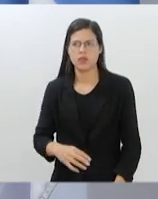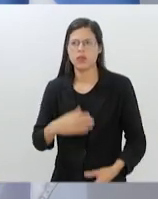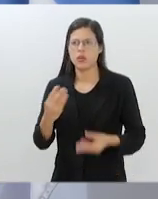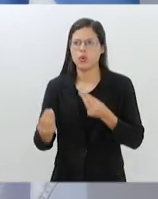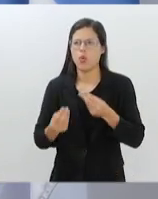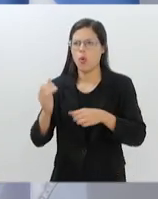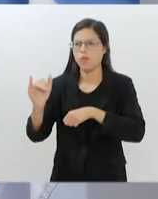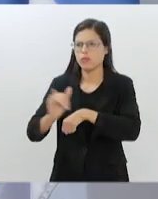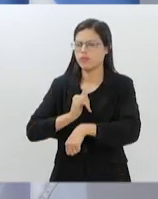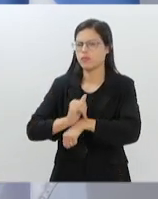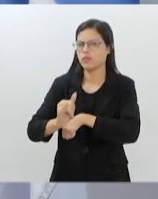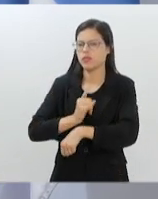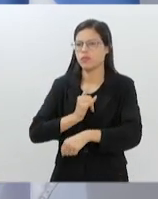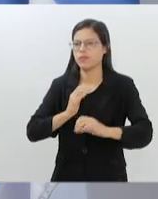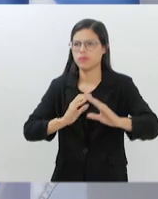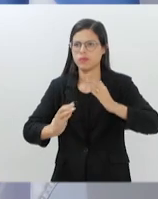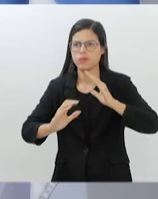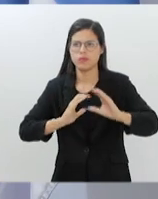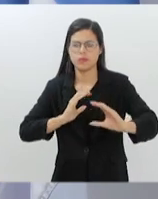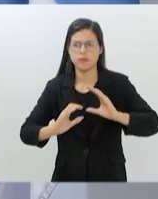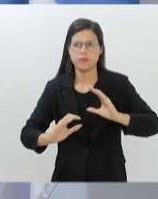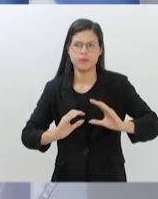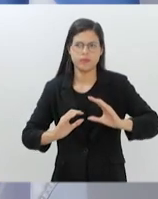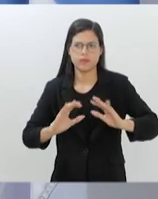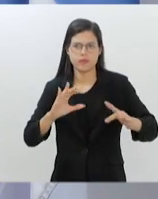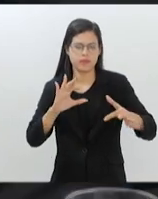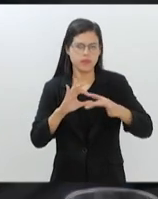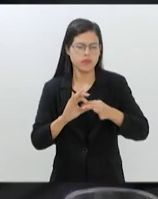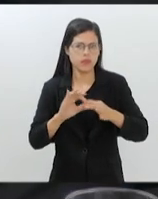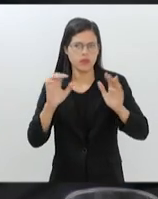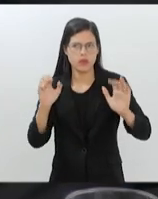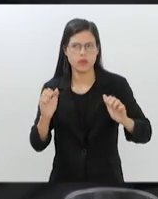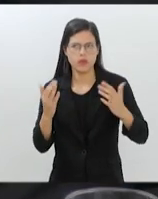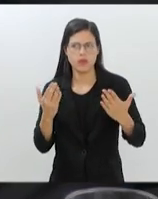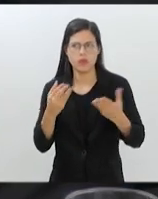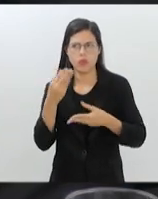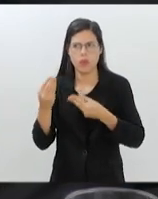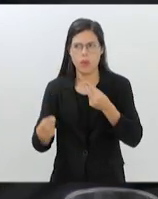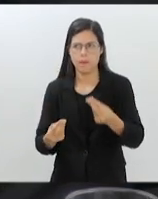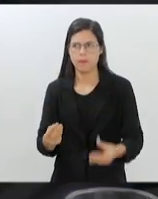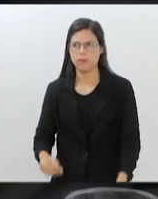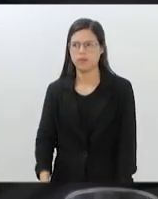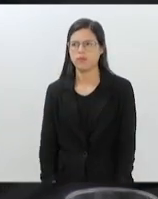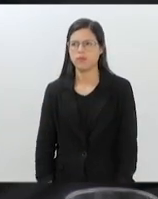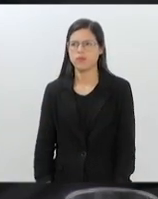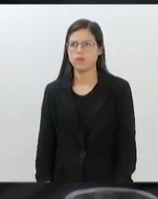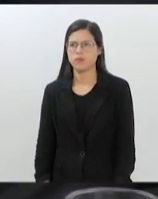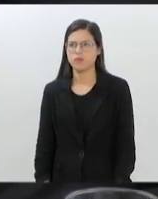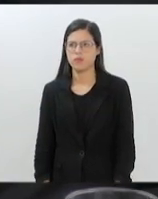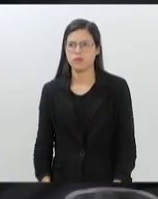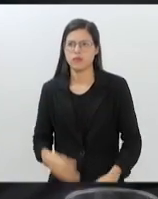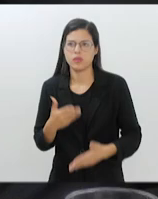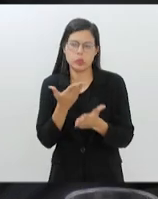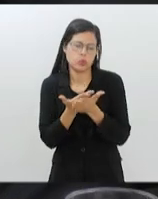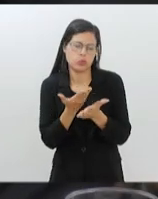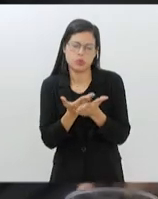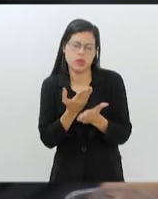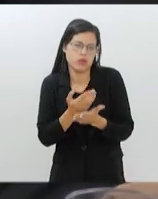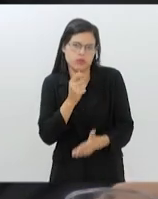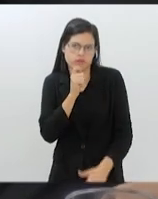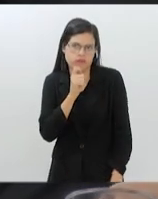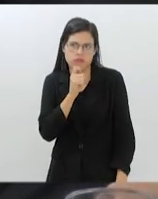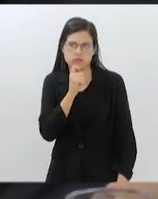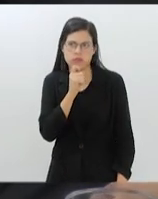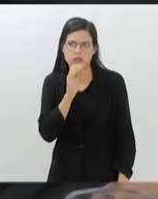que vai veicular a marca Sedai lá no evento vai ser como a gente tá estudando como é que vai ser feito isso ah já